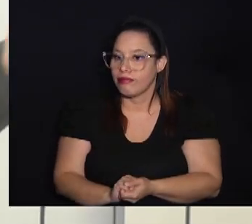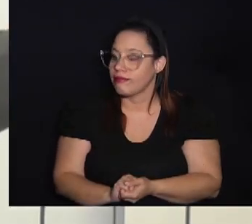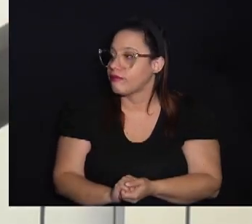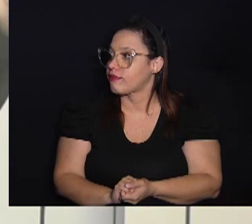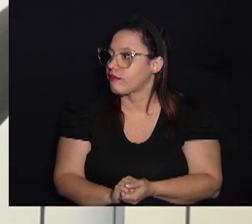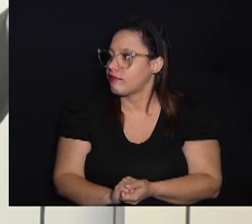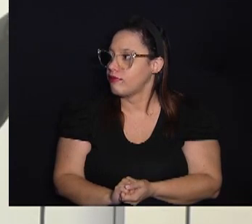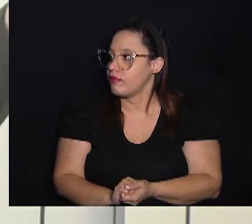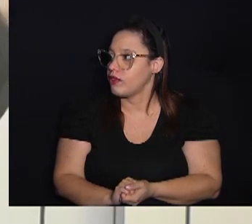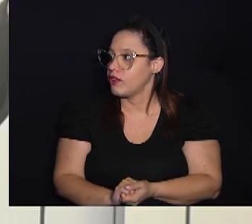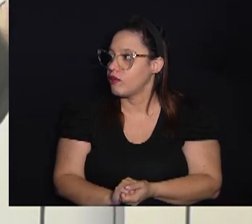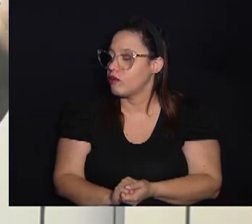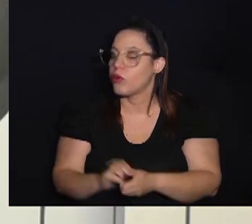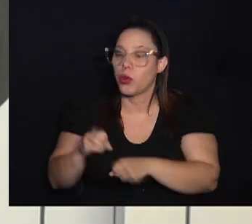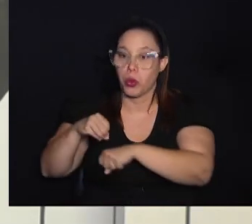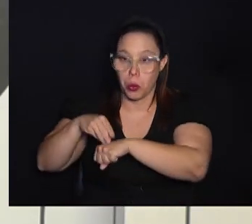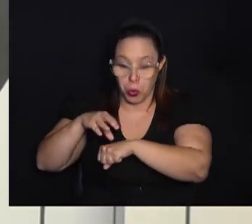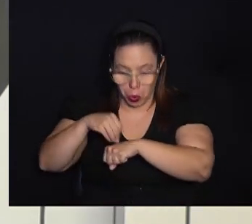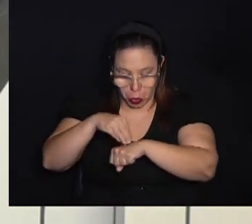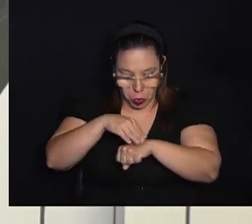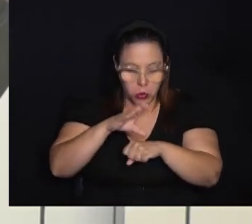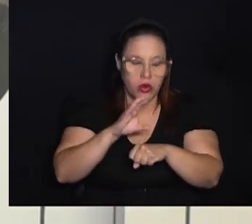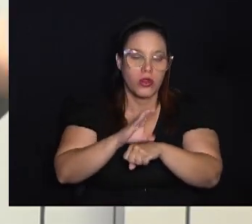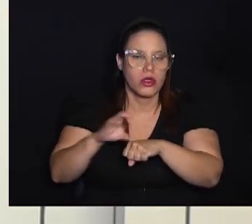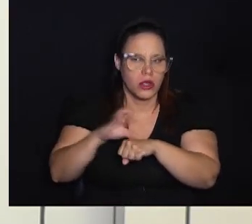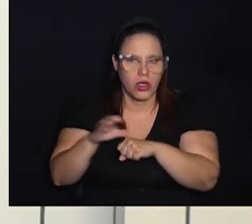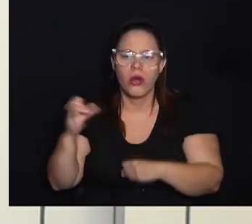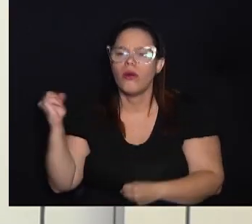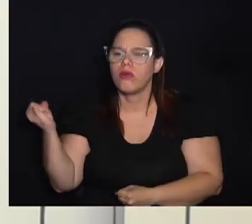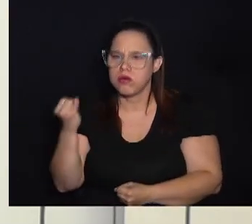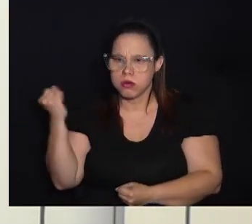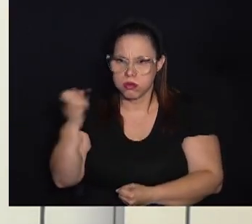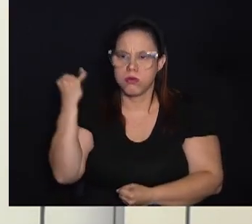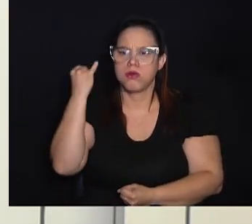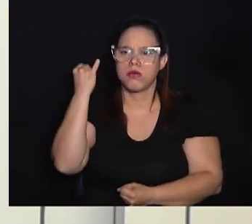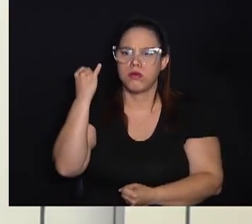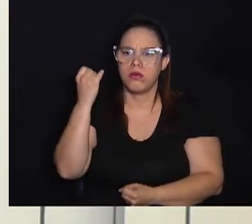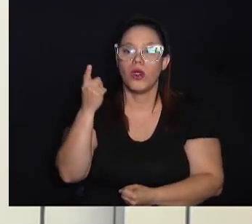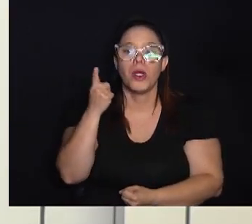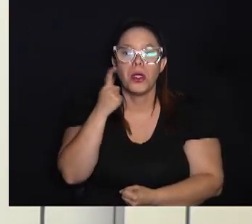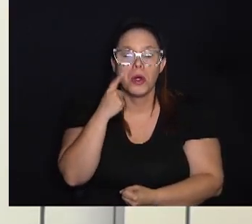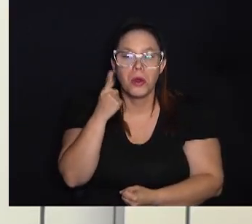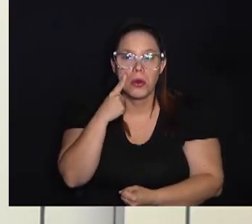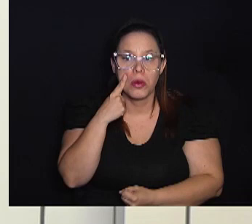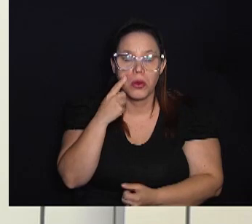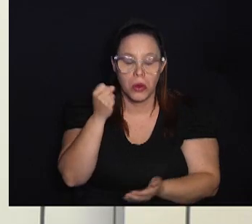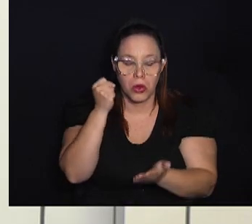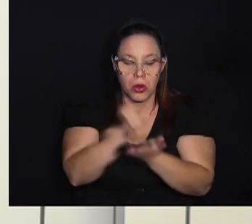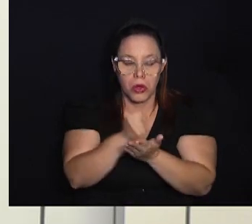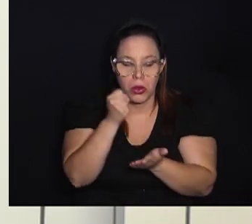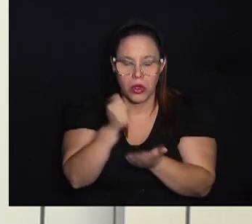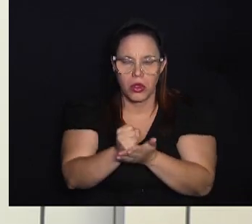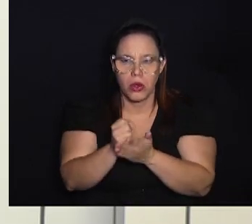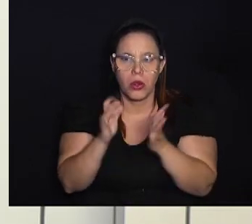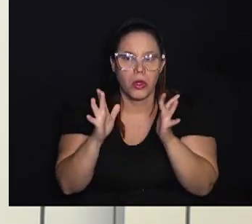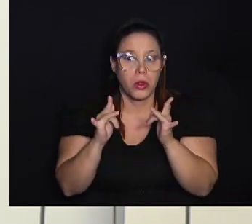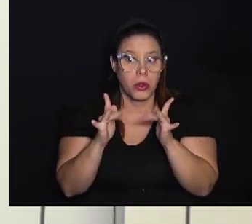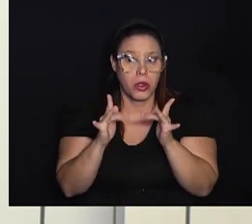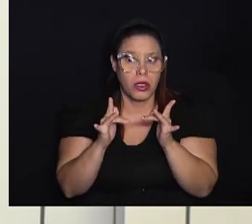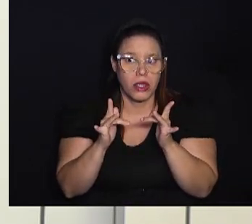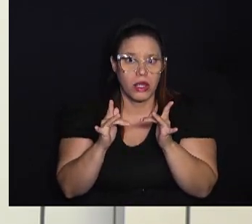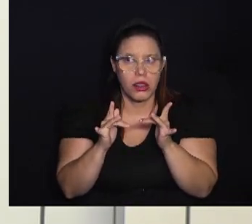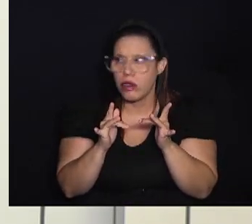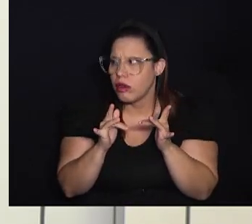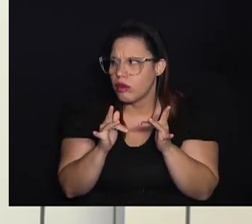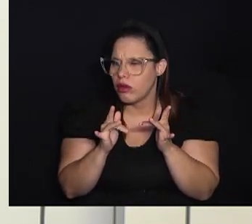Tá, então, dicas e cursos importantíssimos. Olha só, o contrato de namoro é uma modalidade de